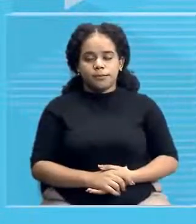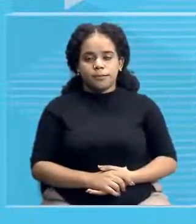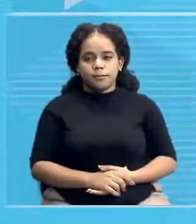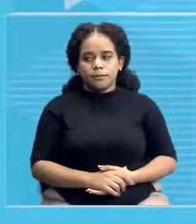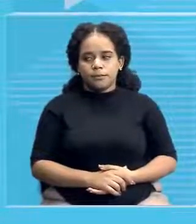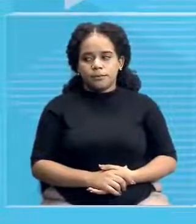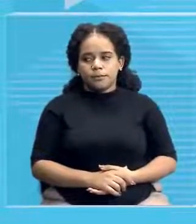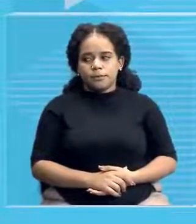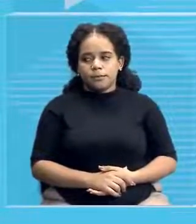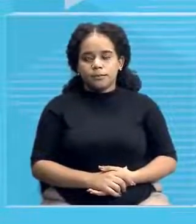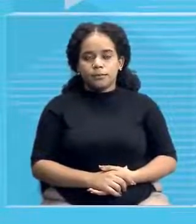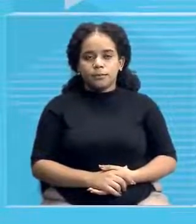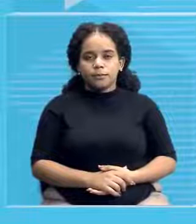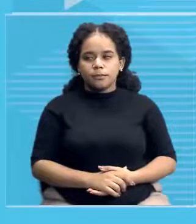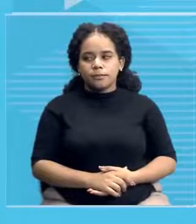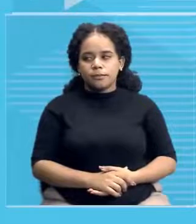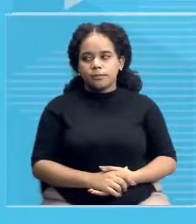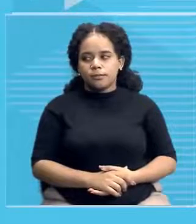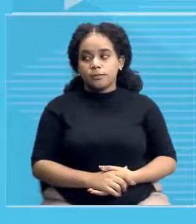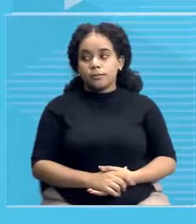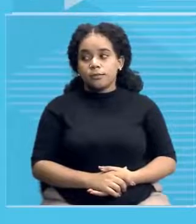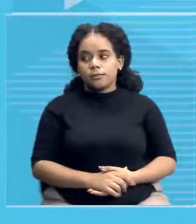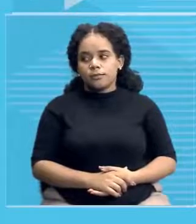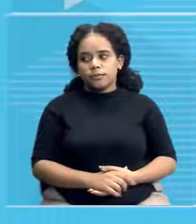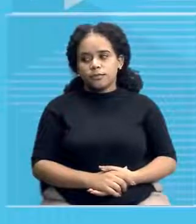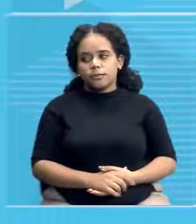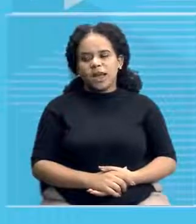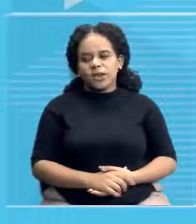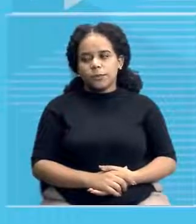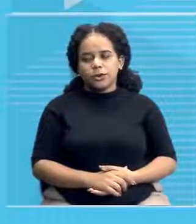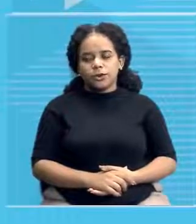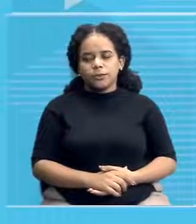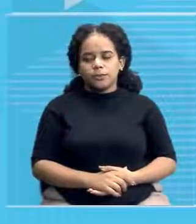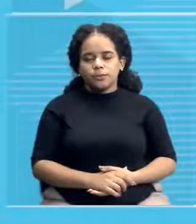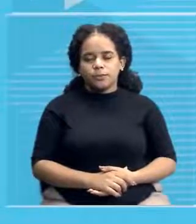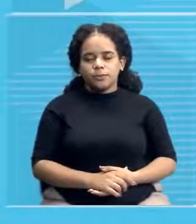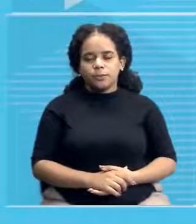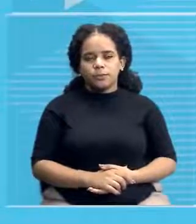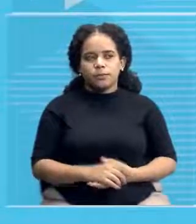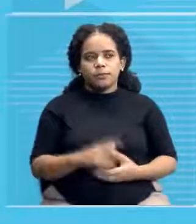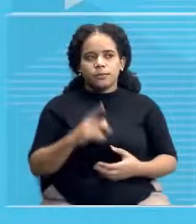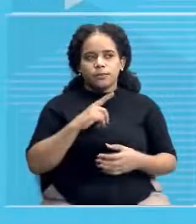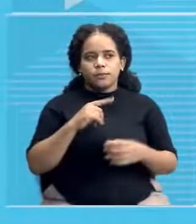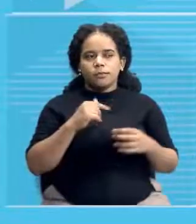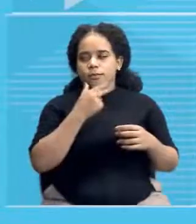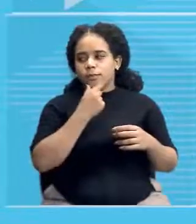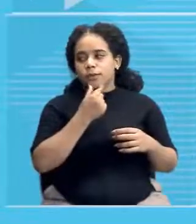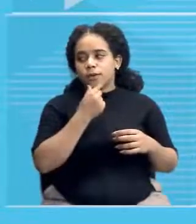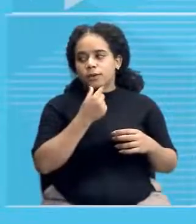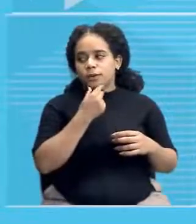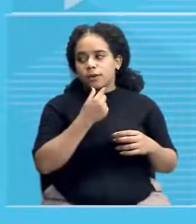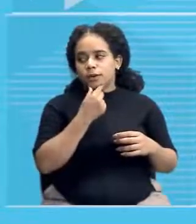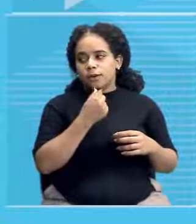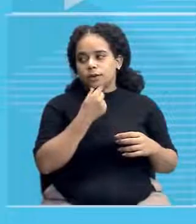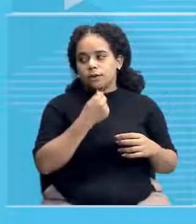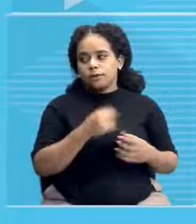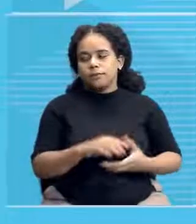Aqui, ó. E o menino, ó. Aí nasceu com a torneirinha lá, né? Torneirinha.